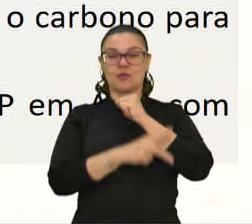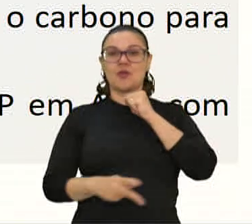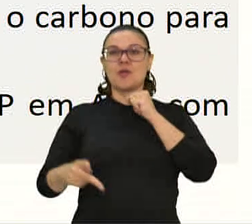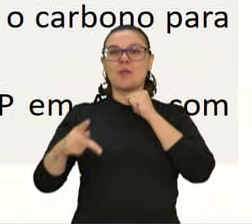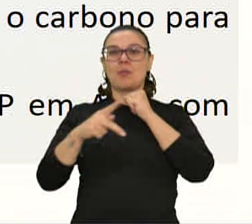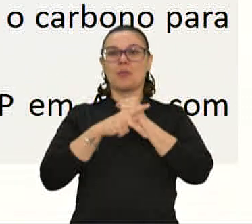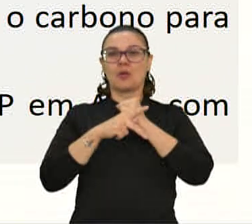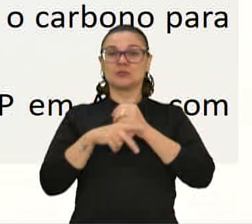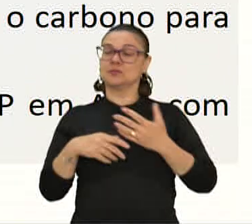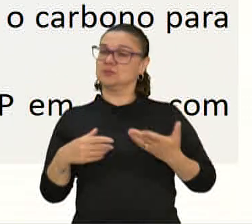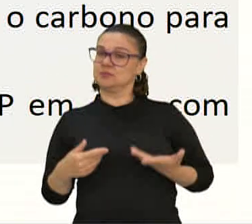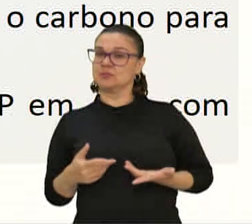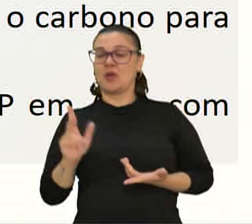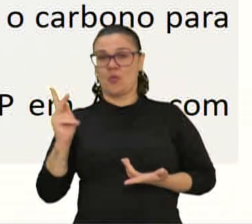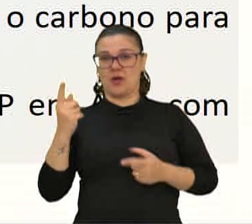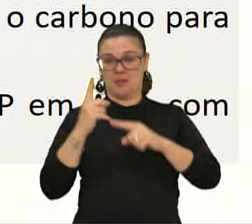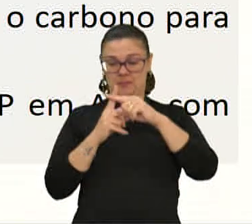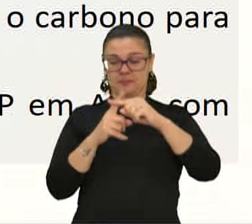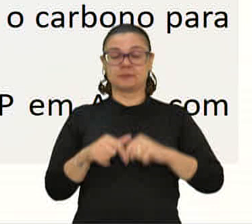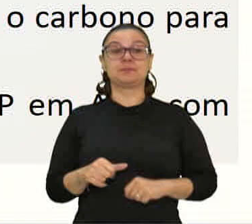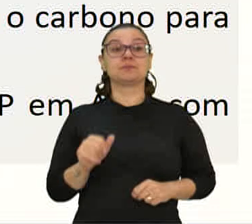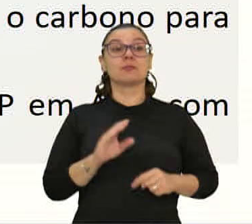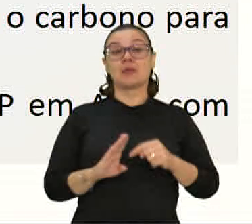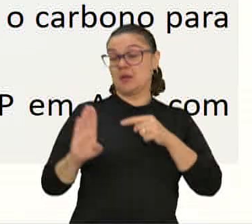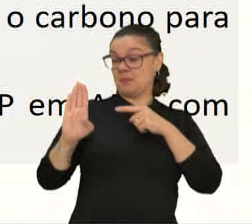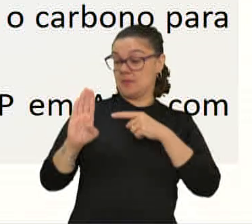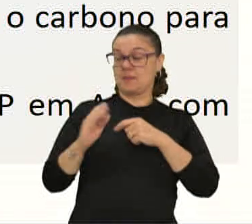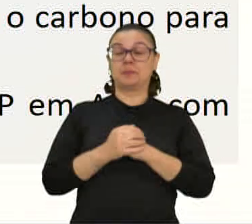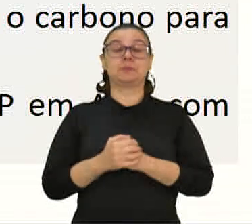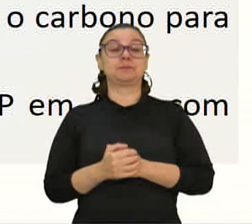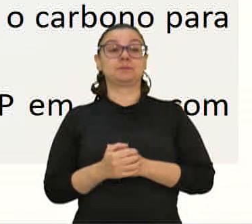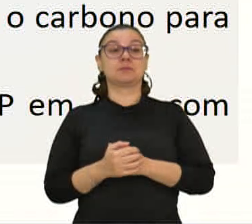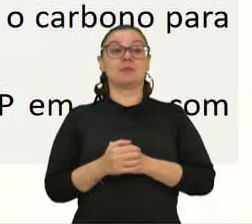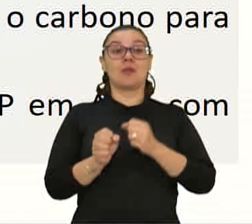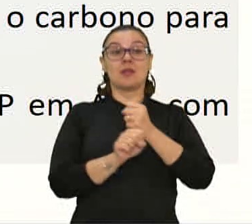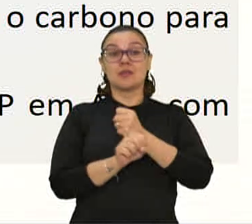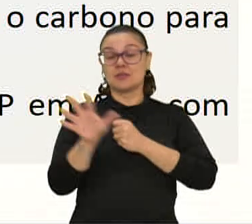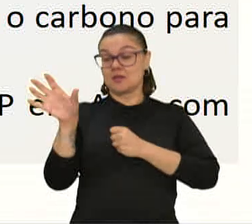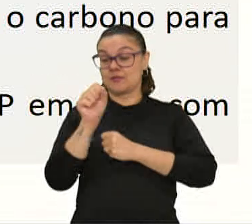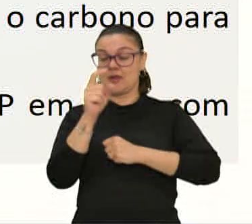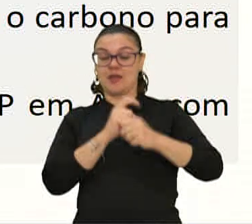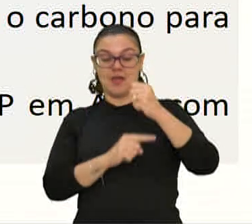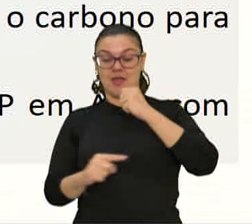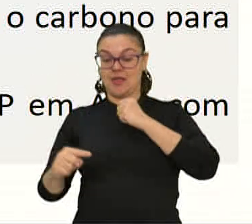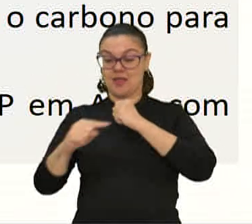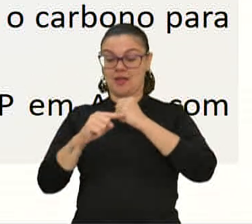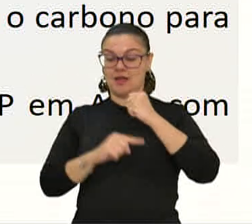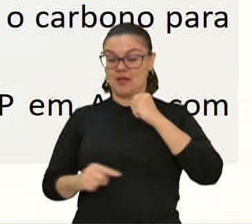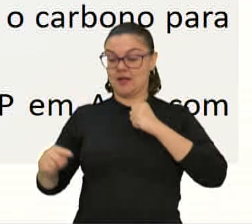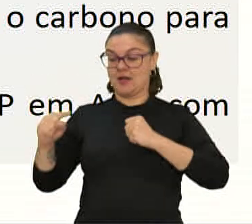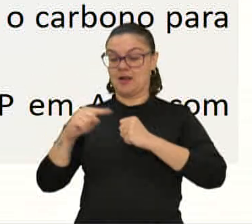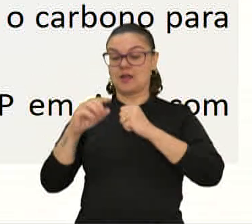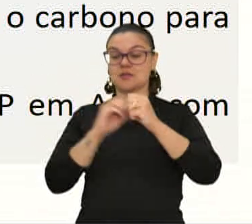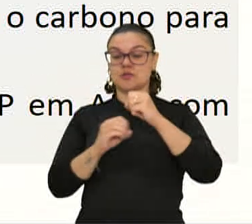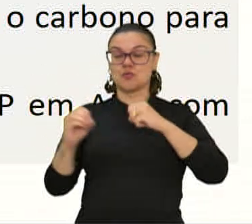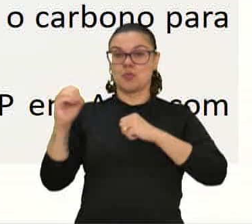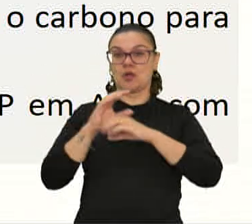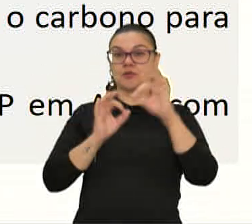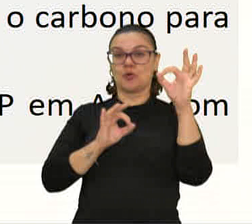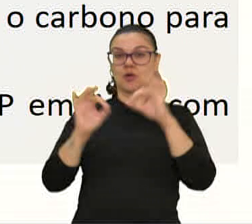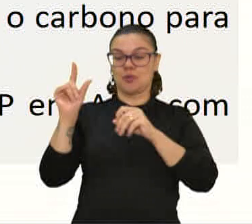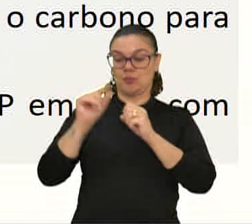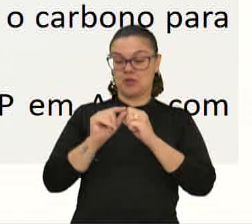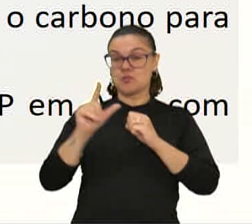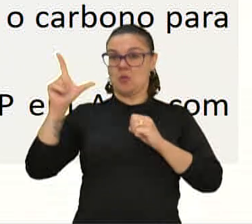prótons seria o H+. B, transferência dos elétrons entre moléculas organizadas em ordem decrescente